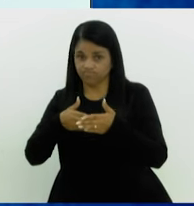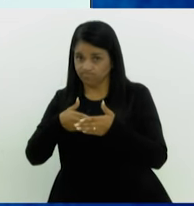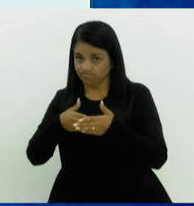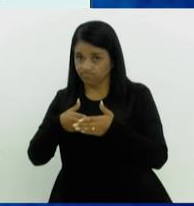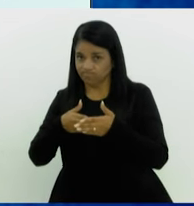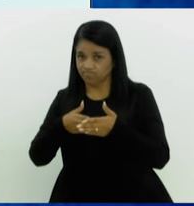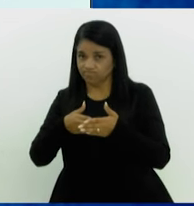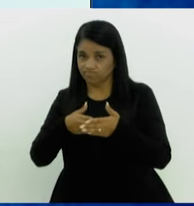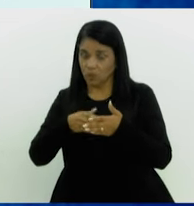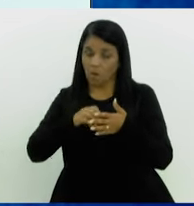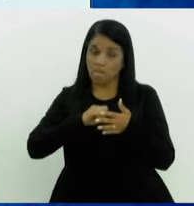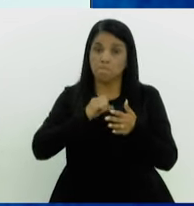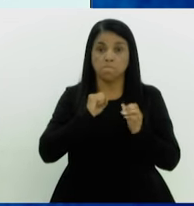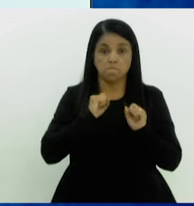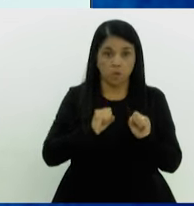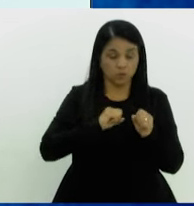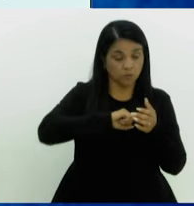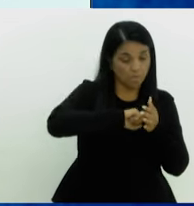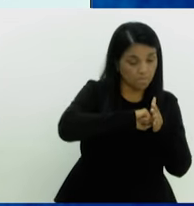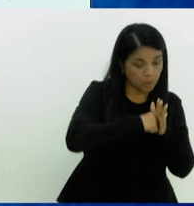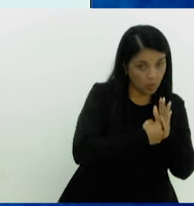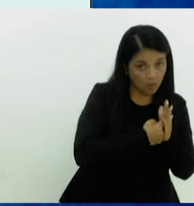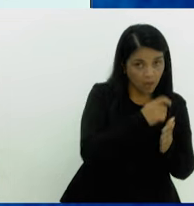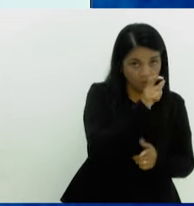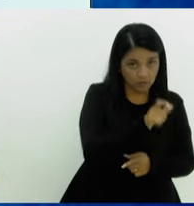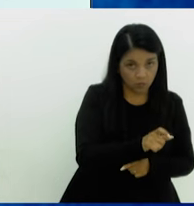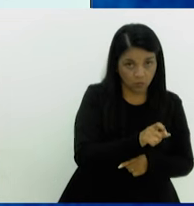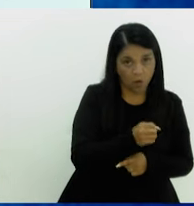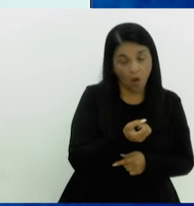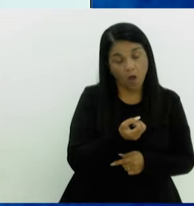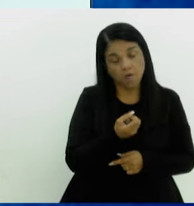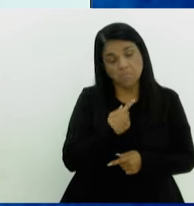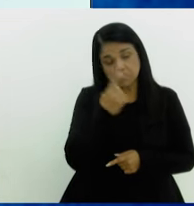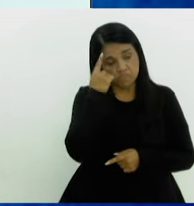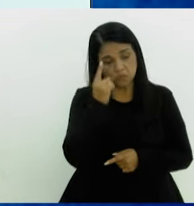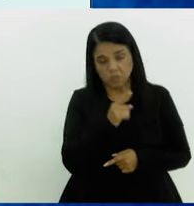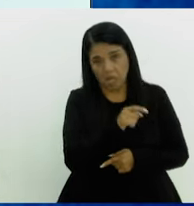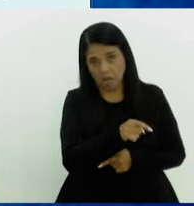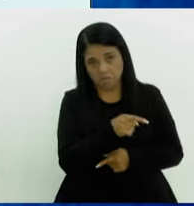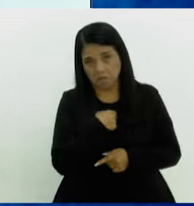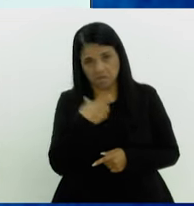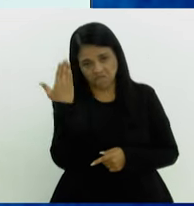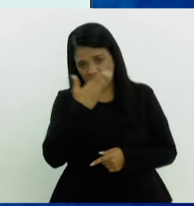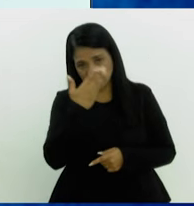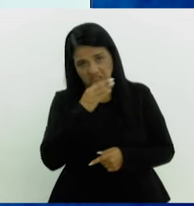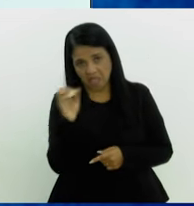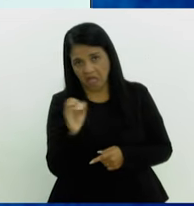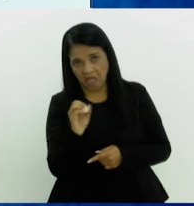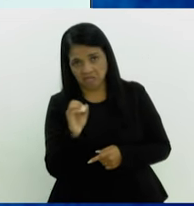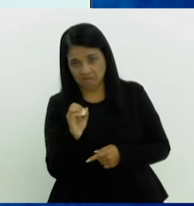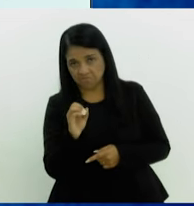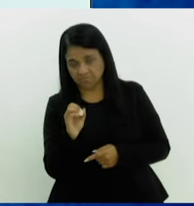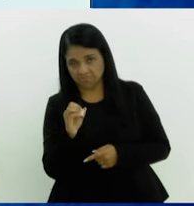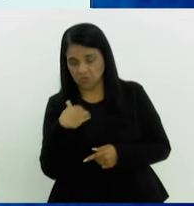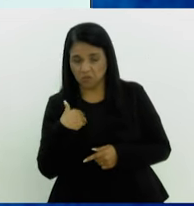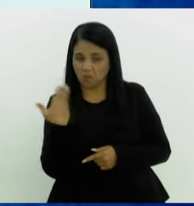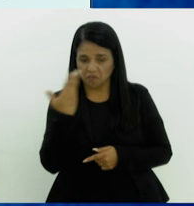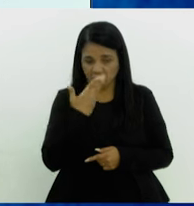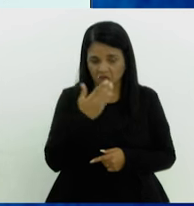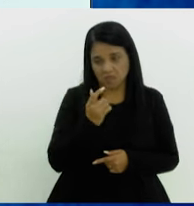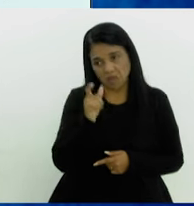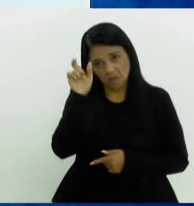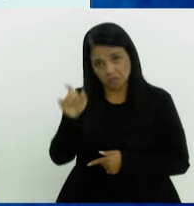vocês têm a opção de bloquear alguém e essa pessoa não sabe que você bloqueou mas ela nunca mais vai ver nada seu e você não vê nada dela